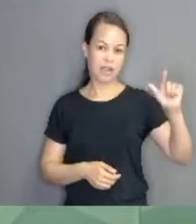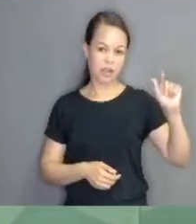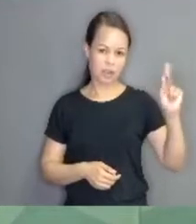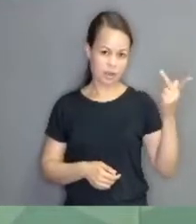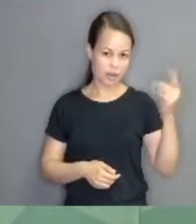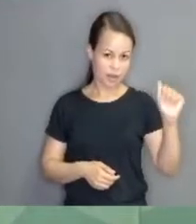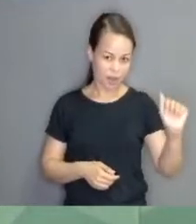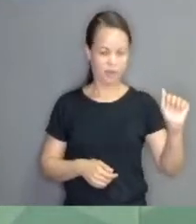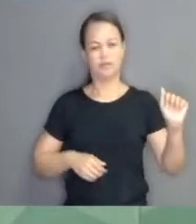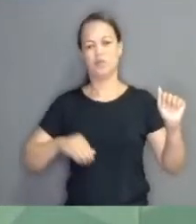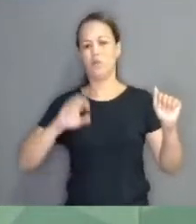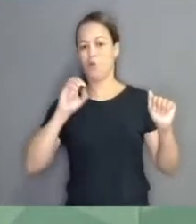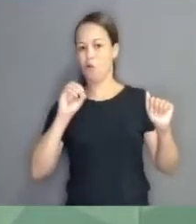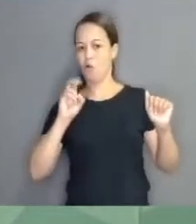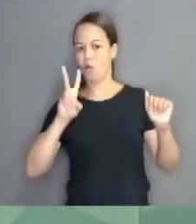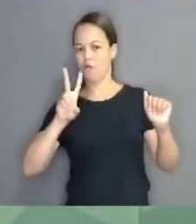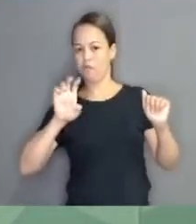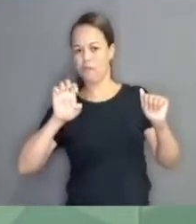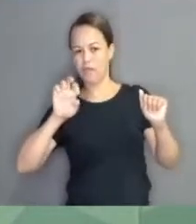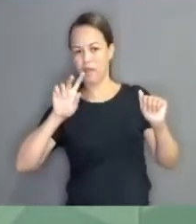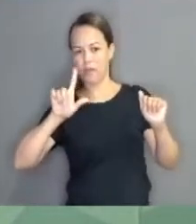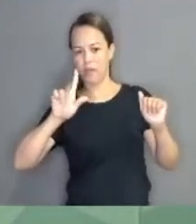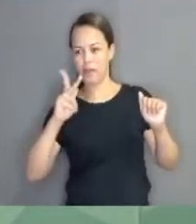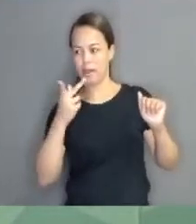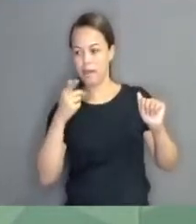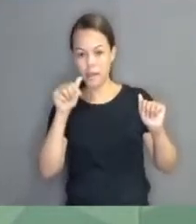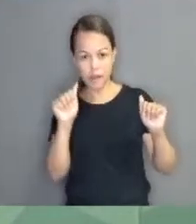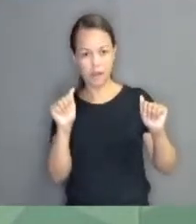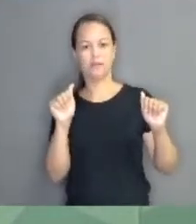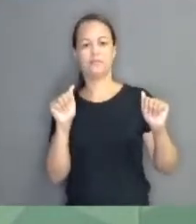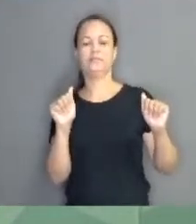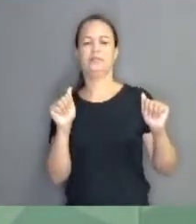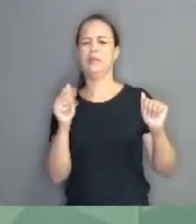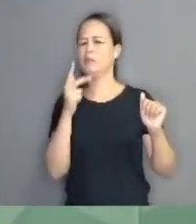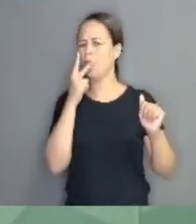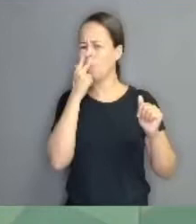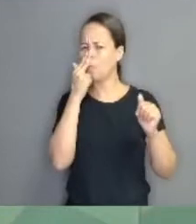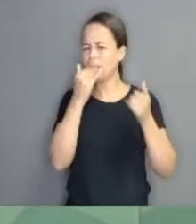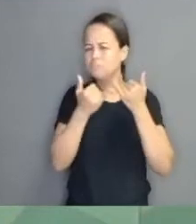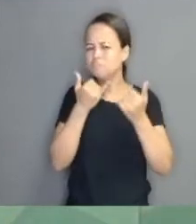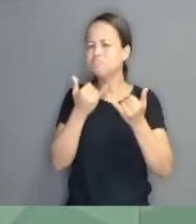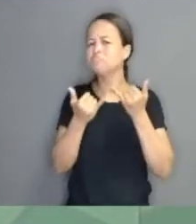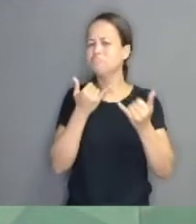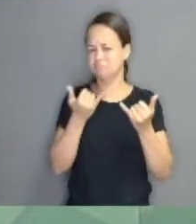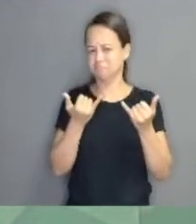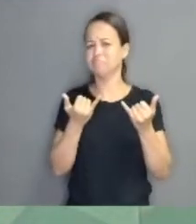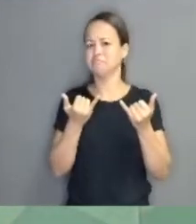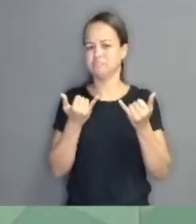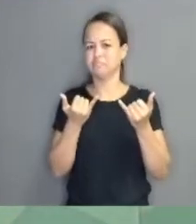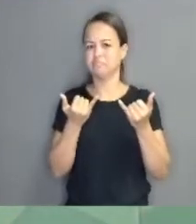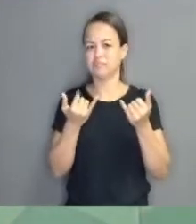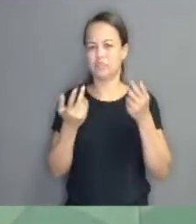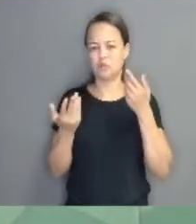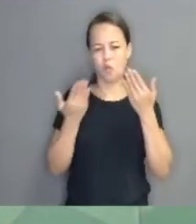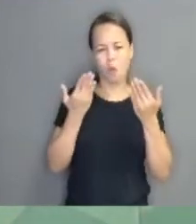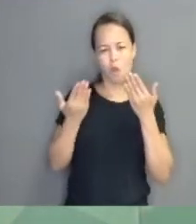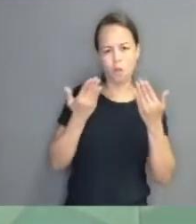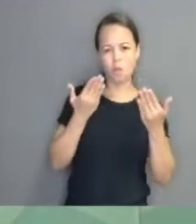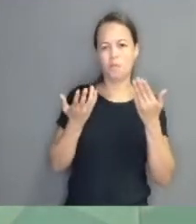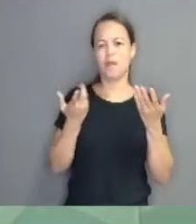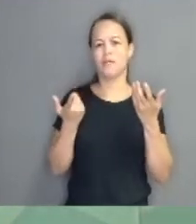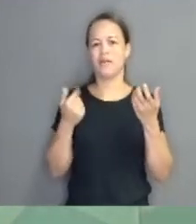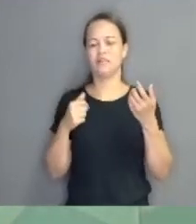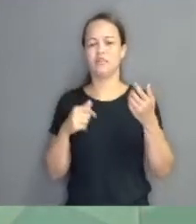ovelha também tem um sonzinho parecido se a gente for olhar a